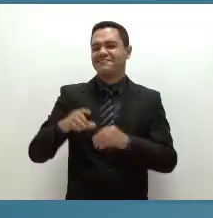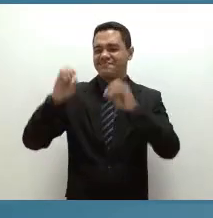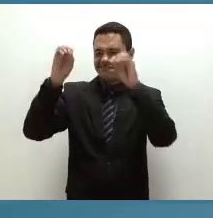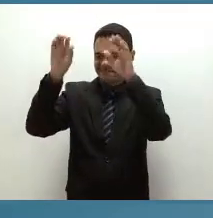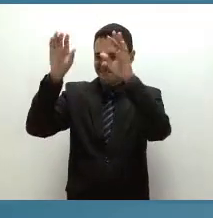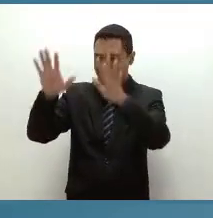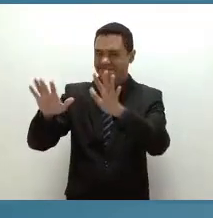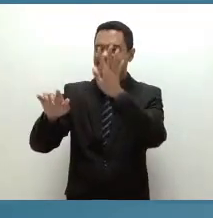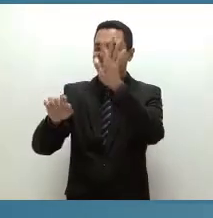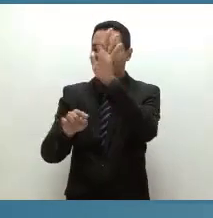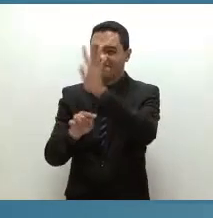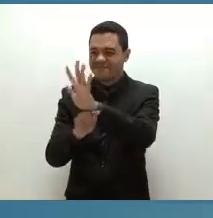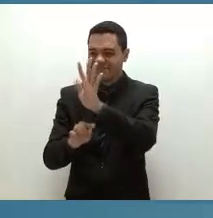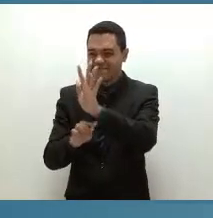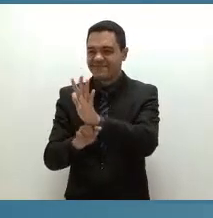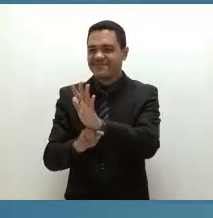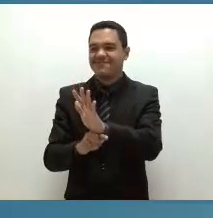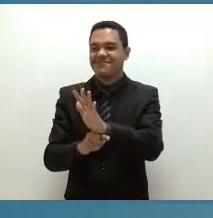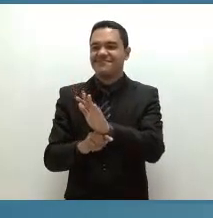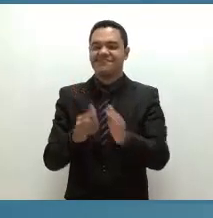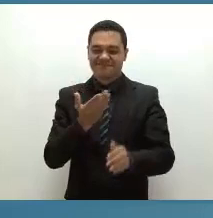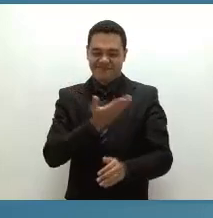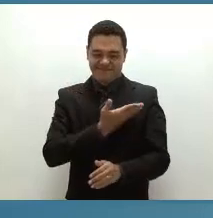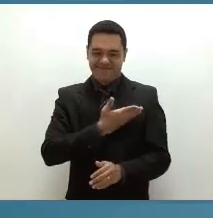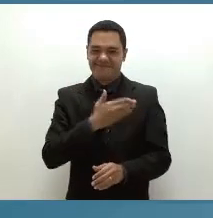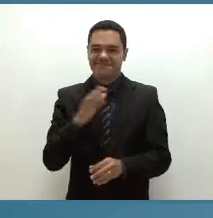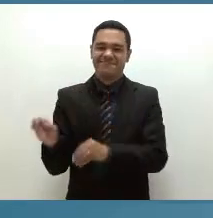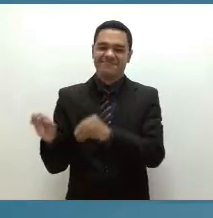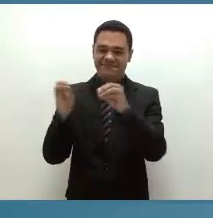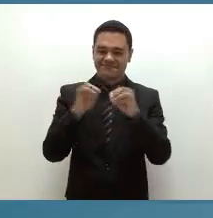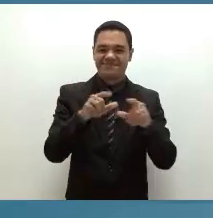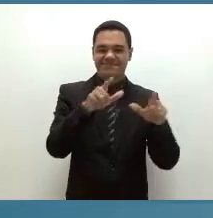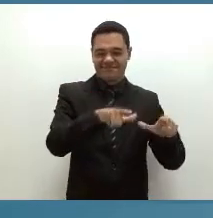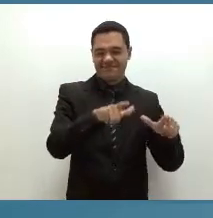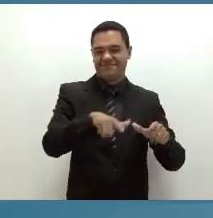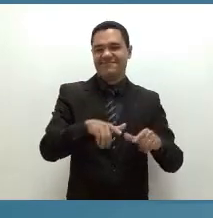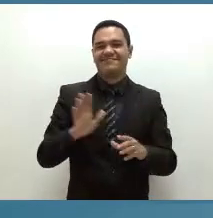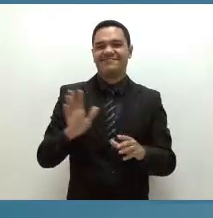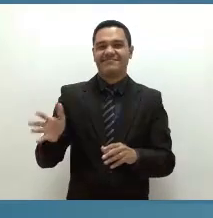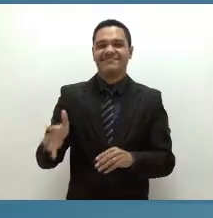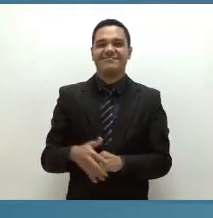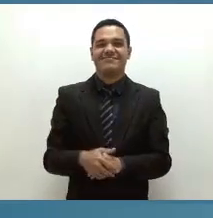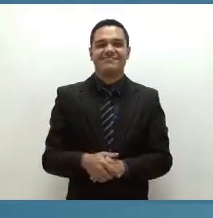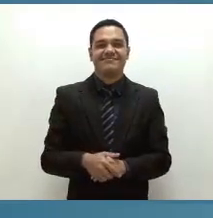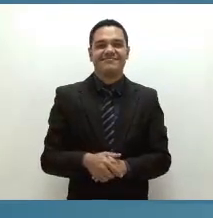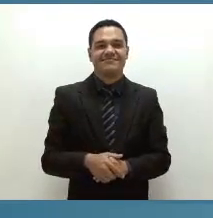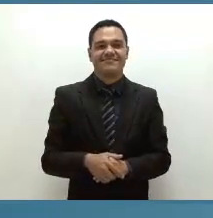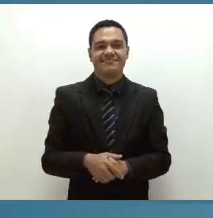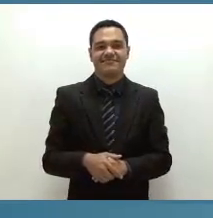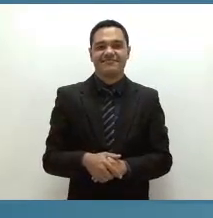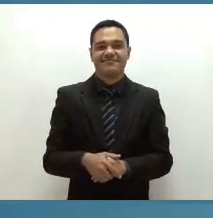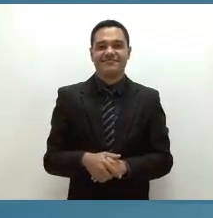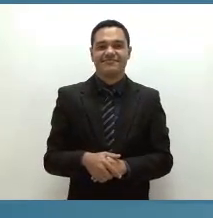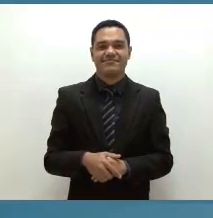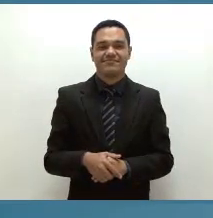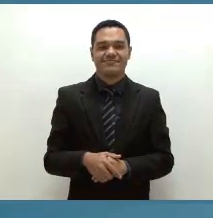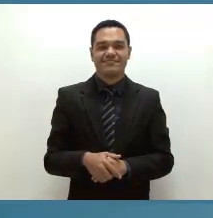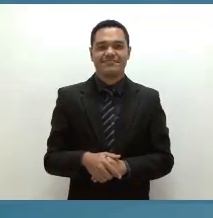colegas que por lá passaram. Obrigada, presidente. Obrigada, desembargadora.